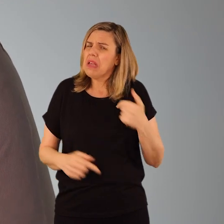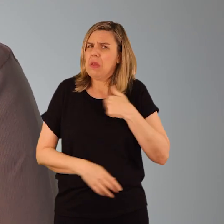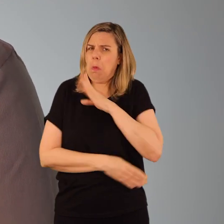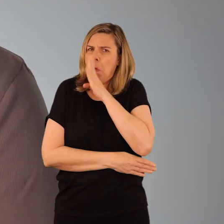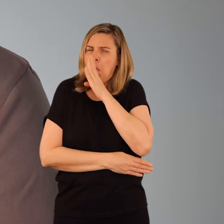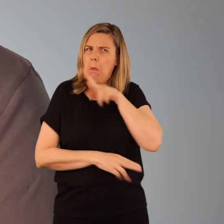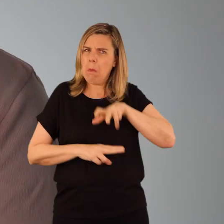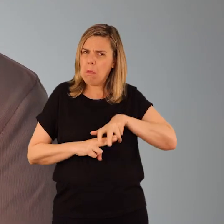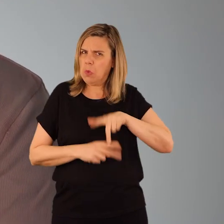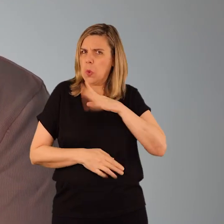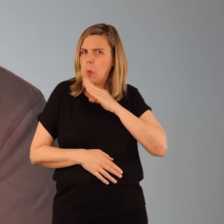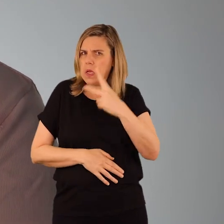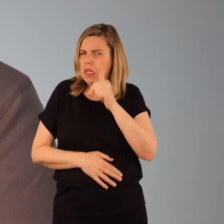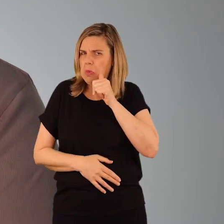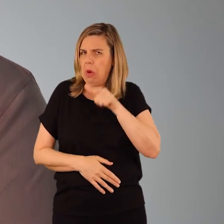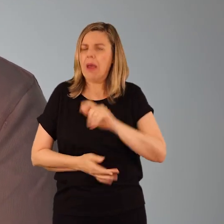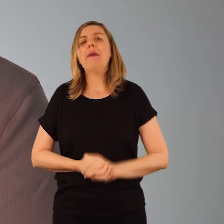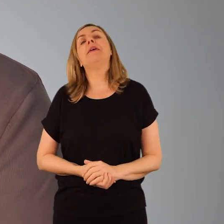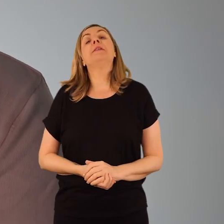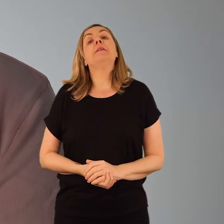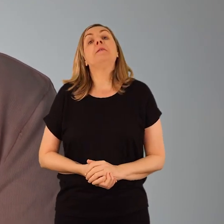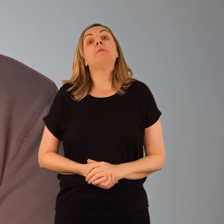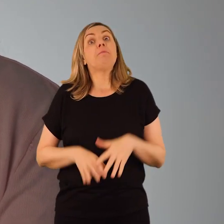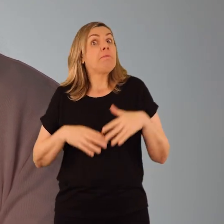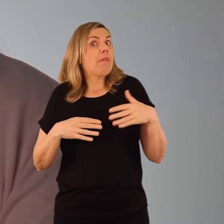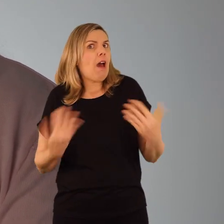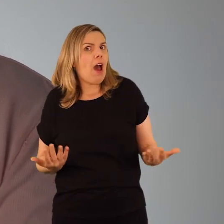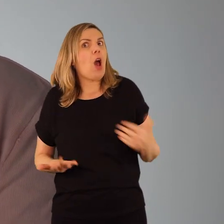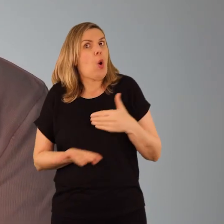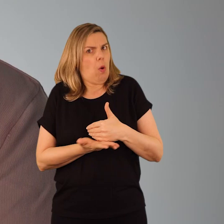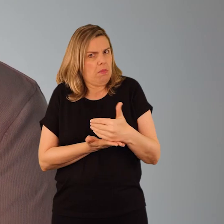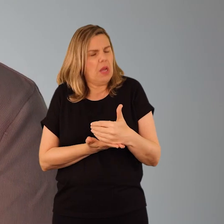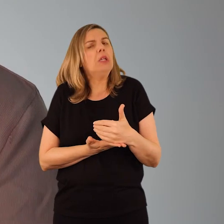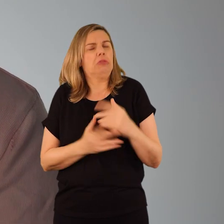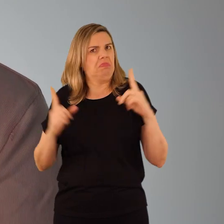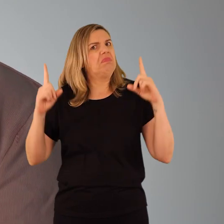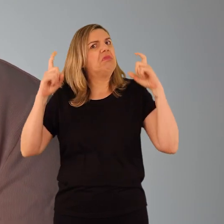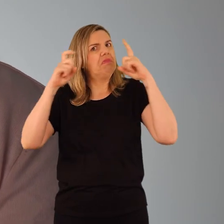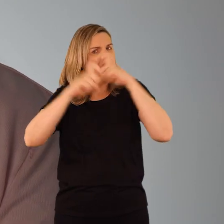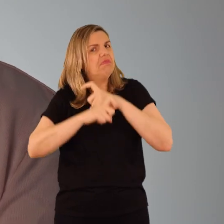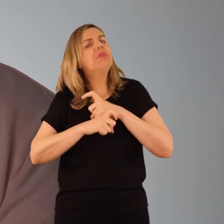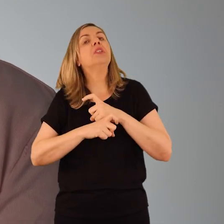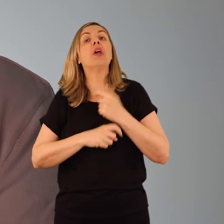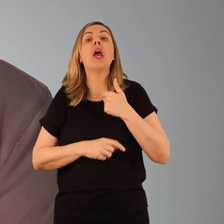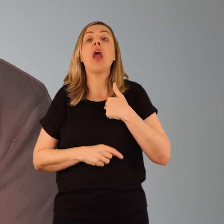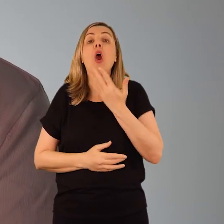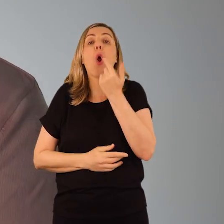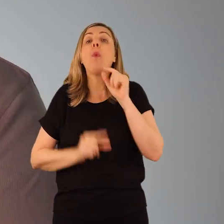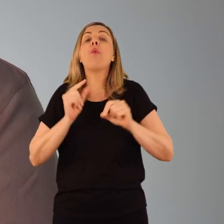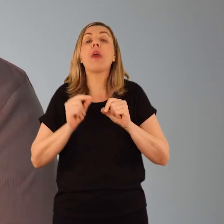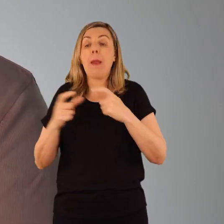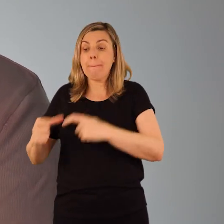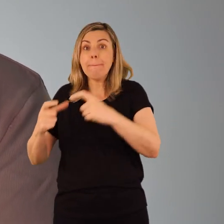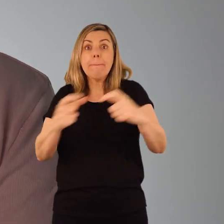quieta, né? Não conhecia direito a dona Regina. E aí no começo foi difícil, sabe? Porque eu só podia comer o que